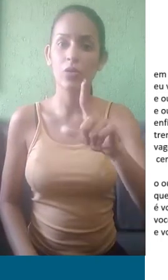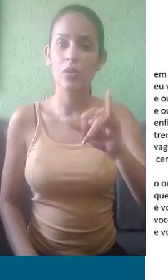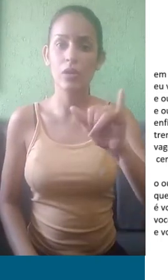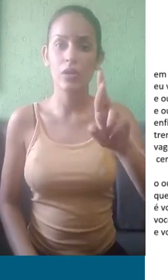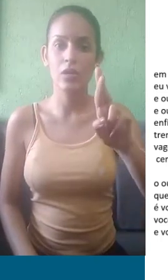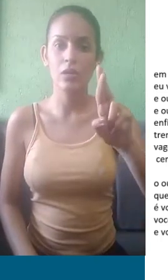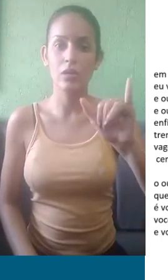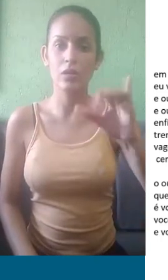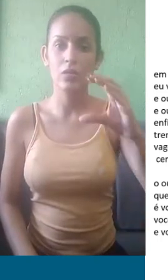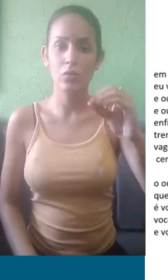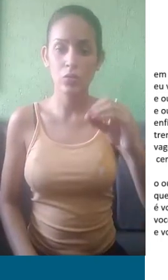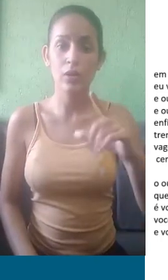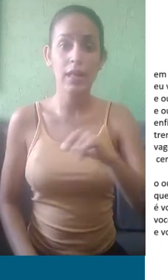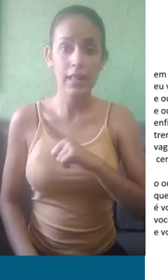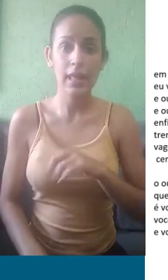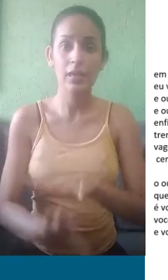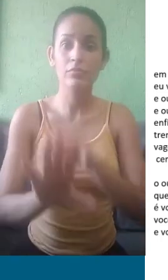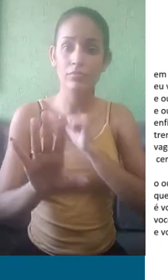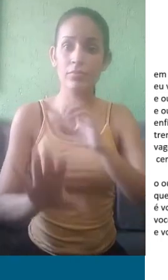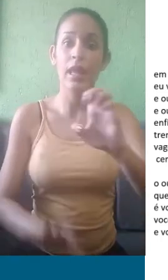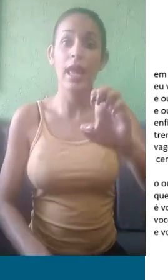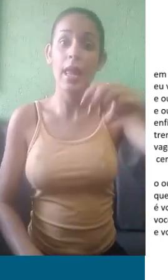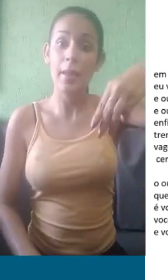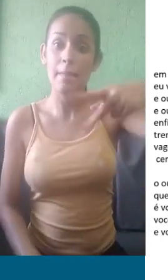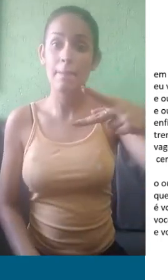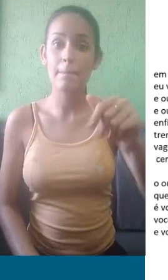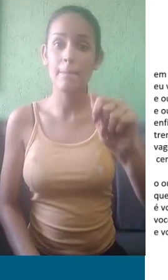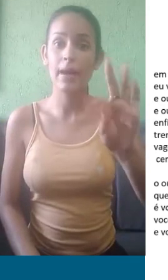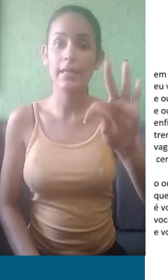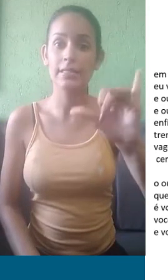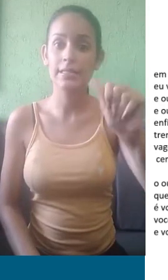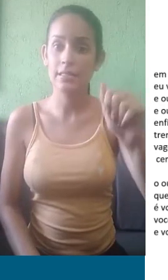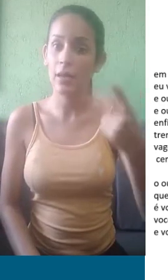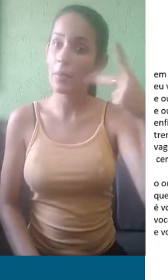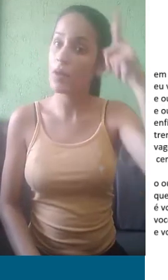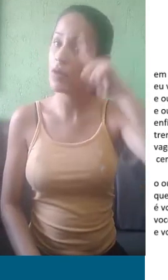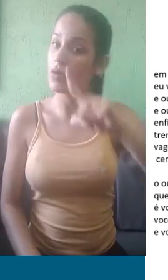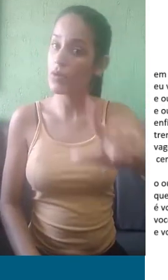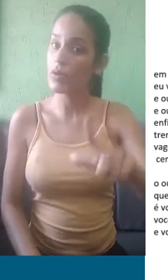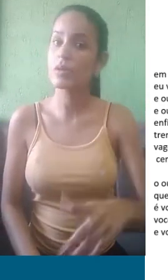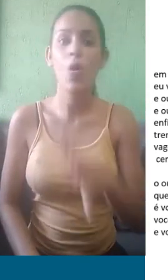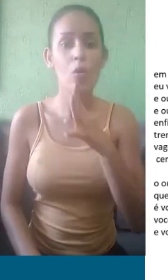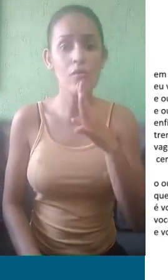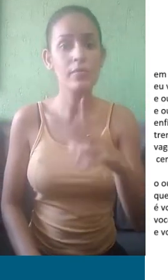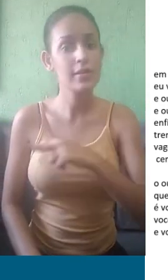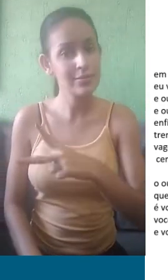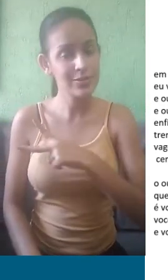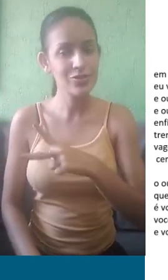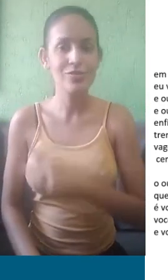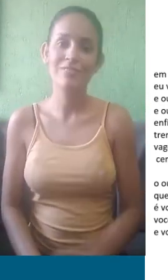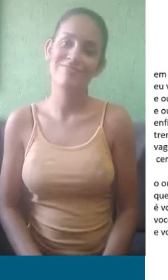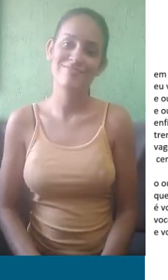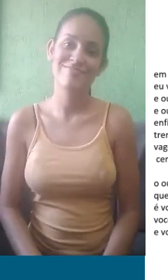para alcançar o autoconhecimento, como dizem os versos, assim como eu estou em você, eu estou nele, em nós, e só